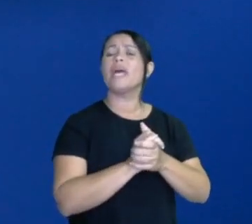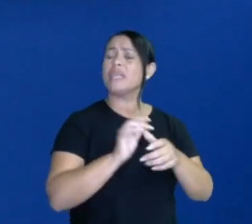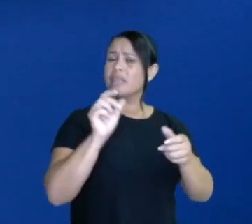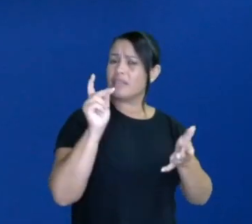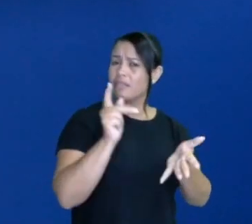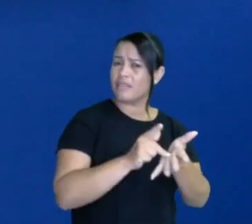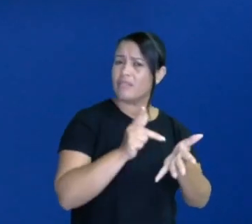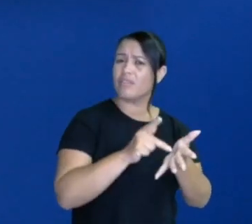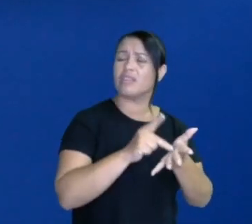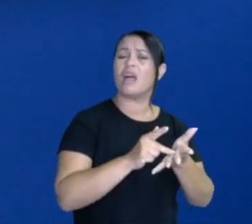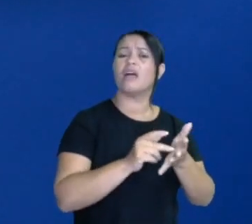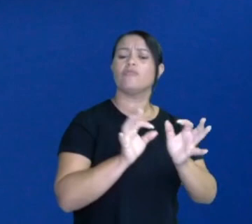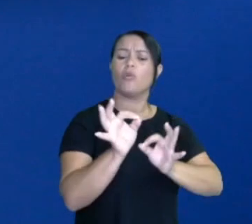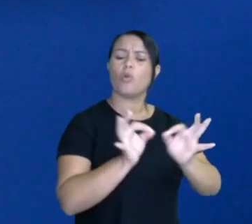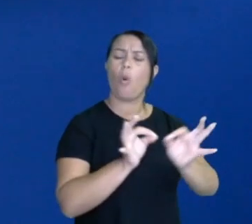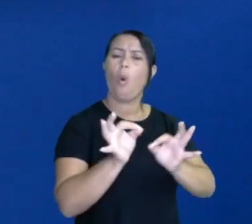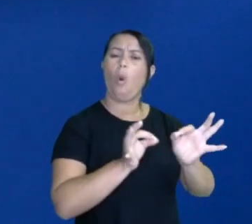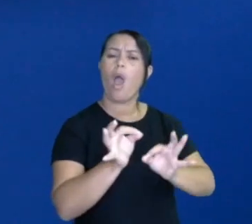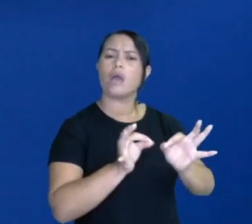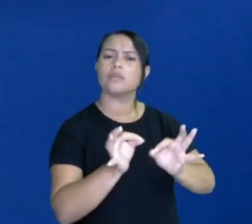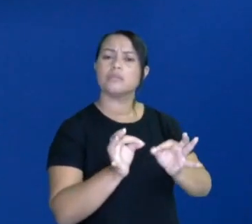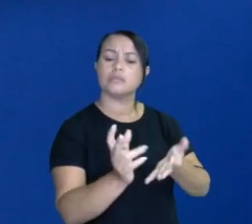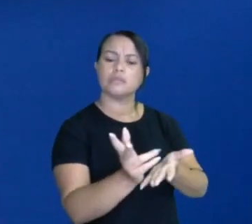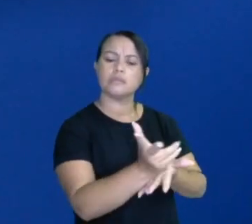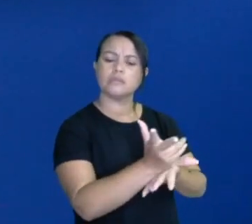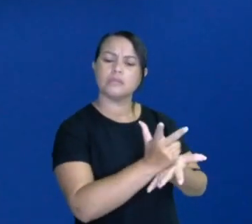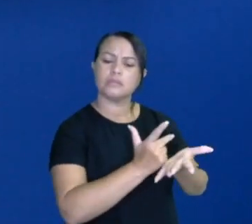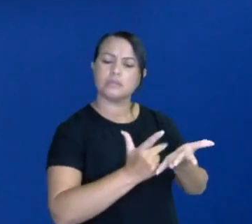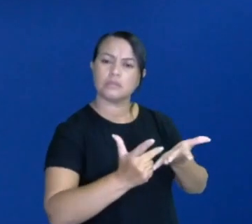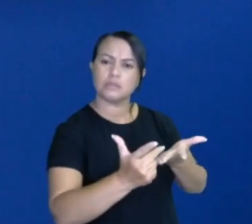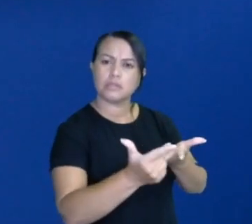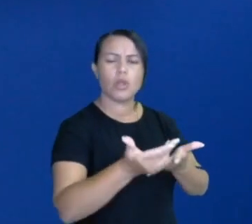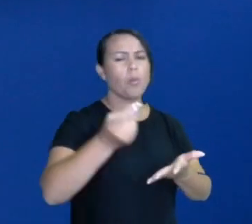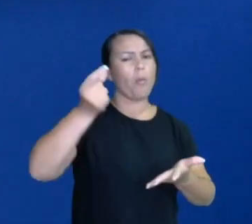fossem construídos esses mapas na antiguidade.